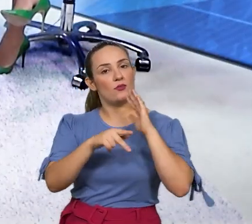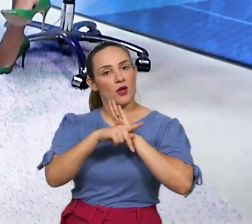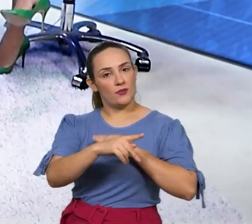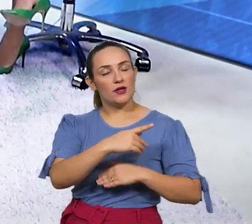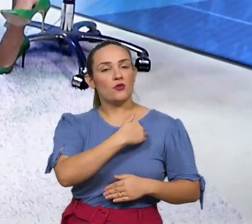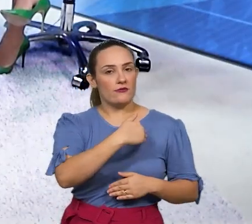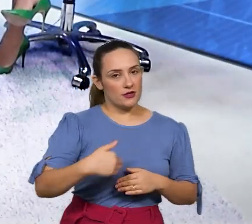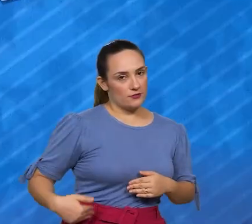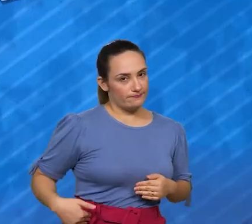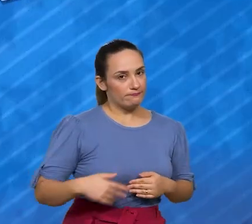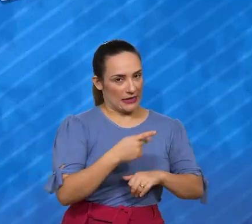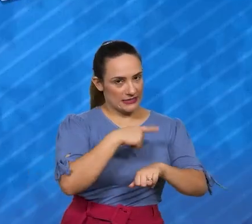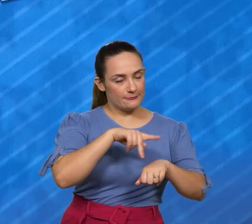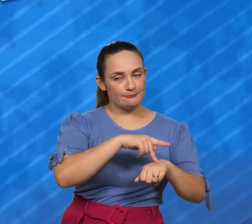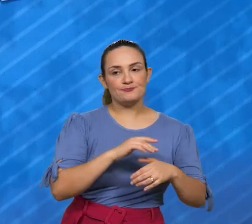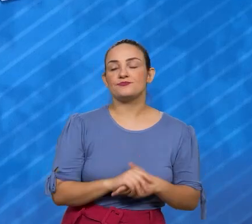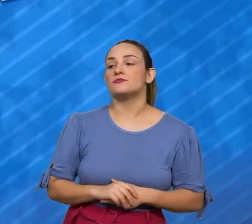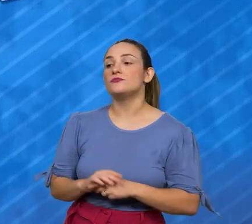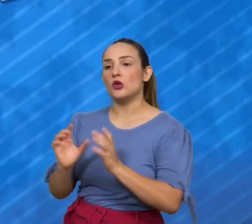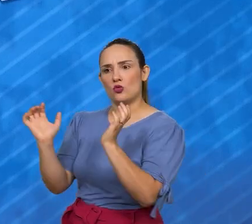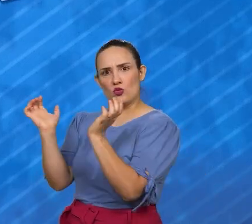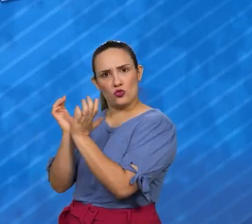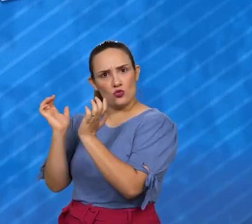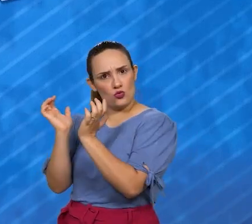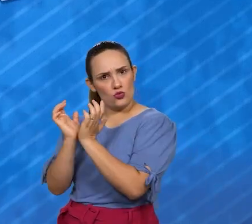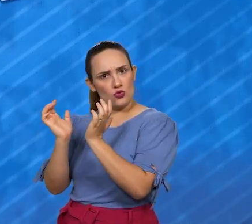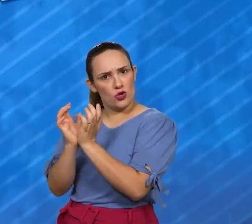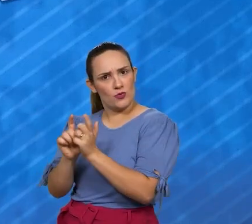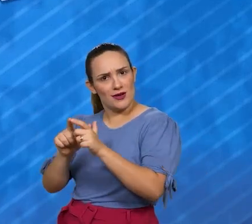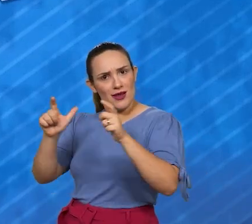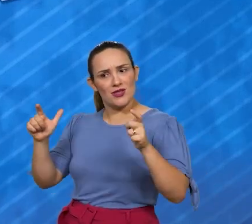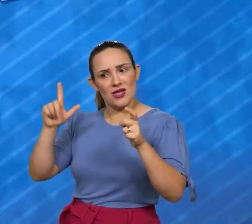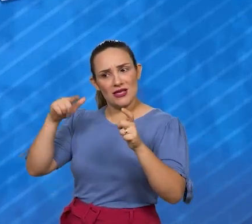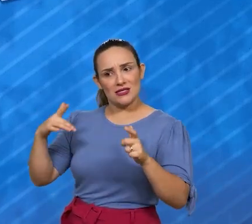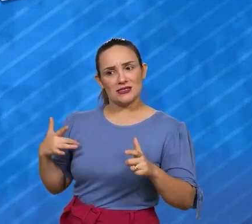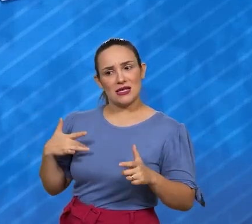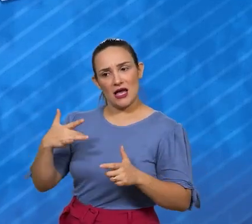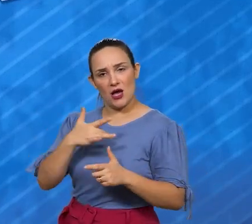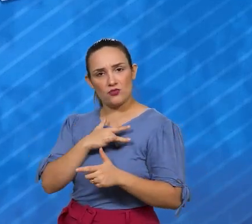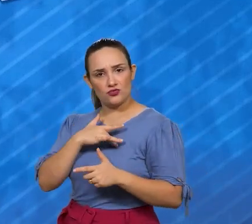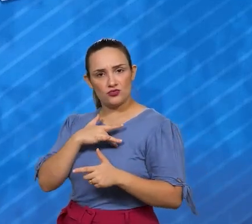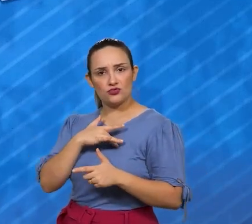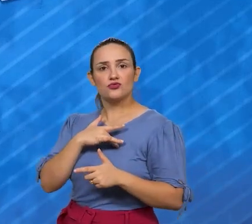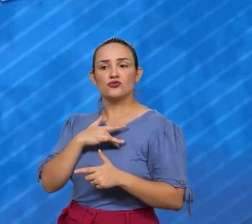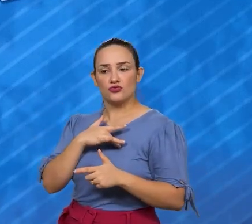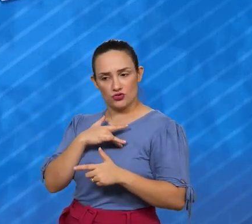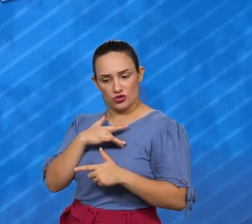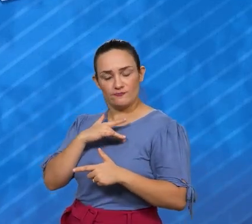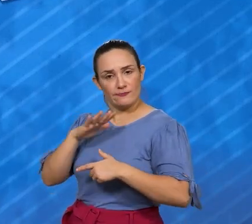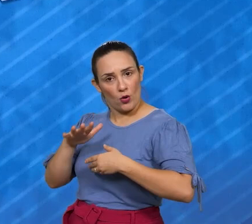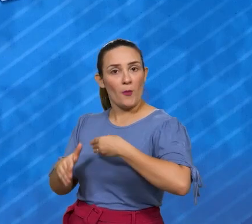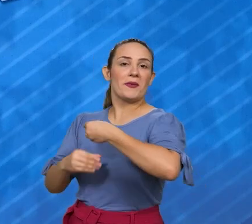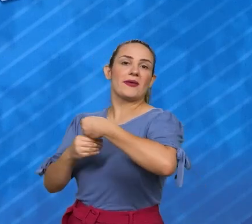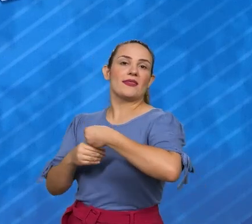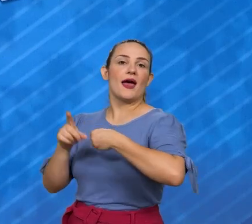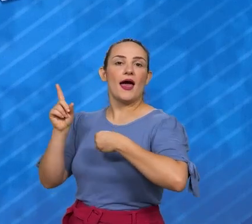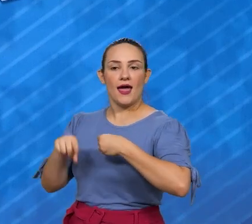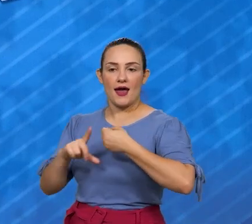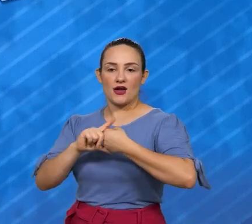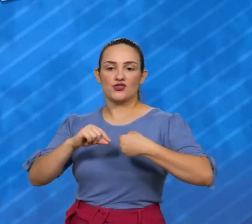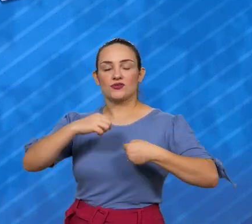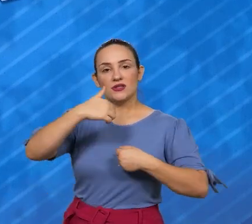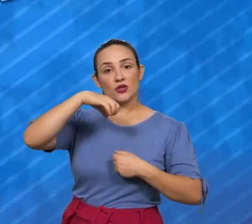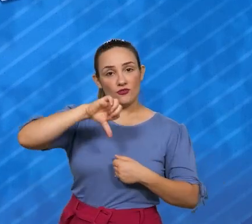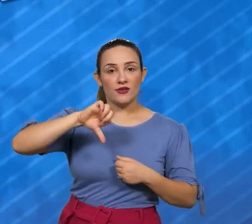é um dever do Estado. E um segundo grupo, também muito grande, que é a saúde suplementar, por um permissivo constitucional